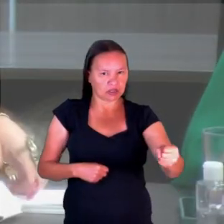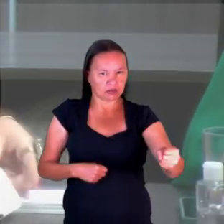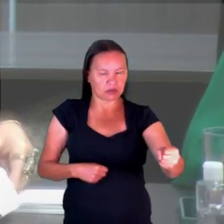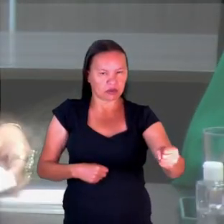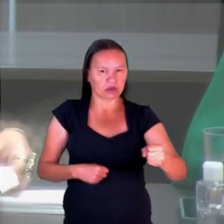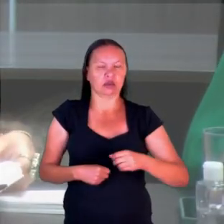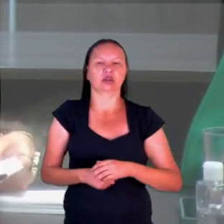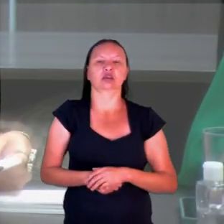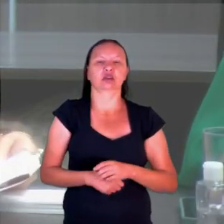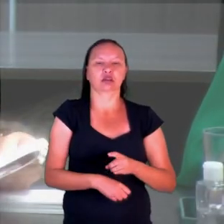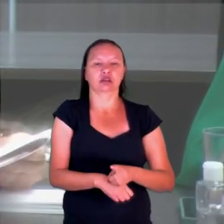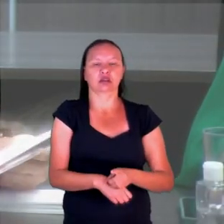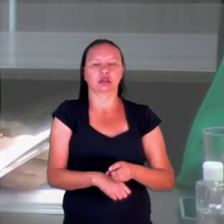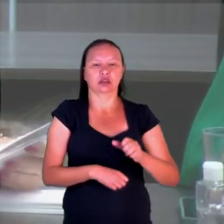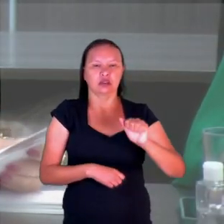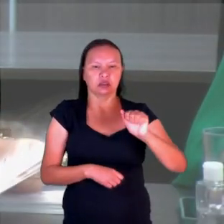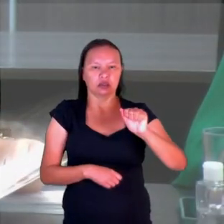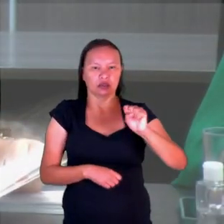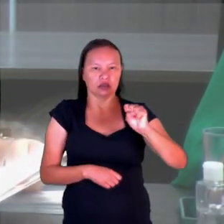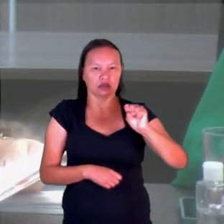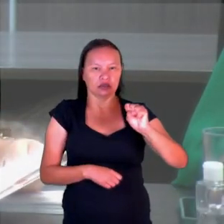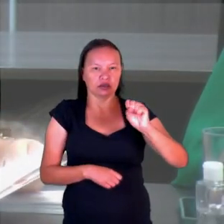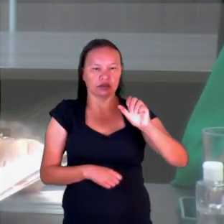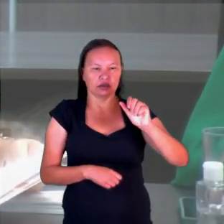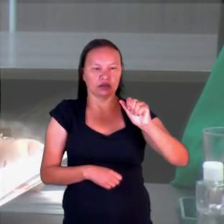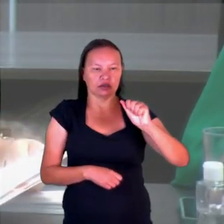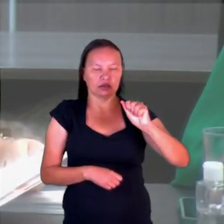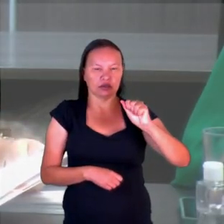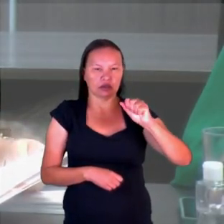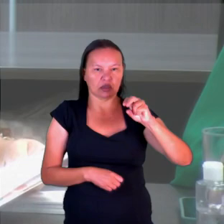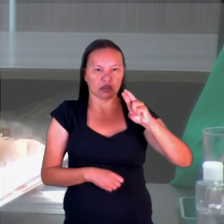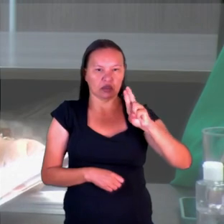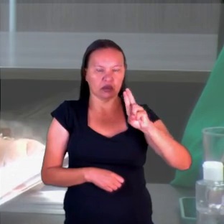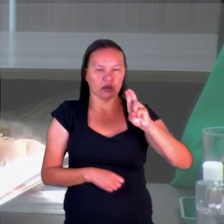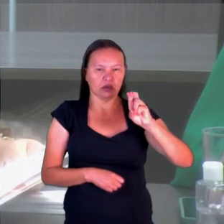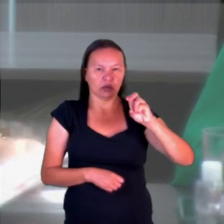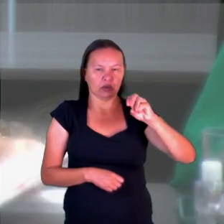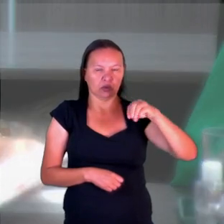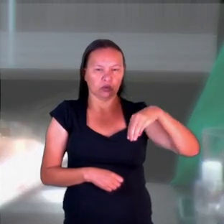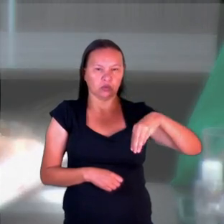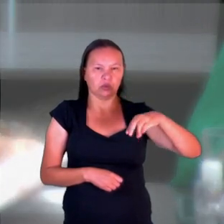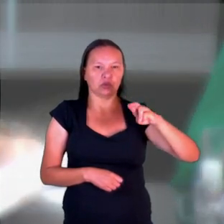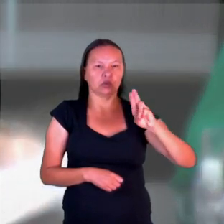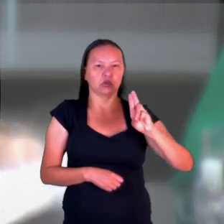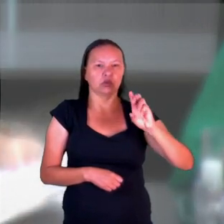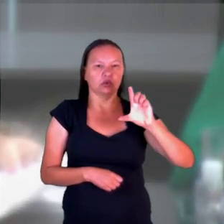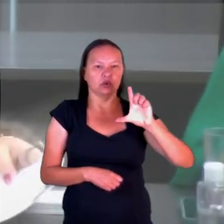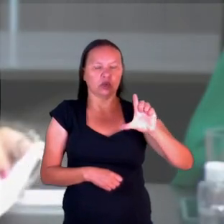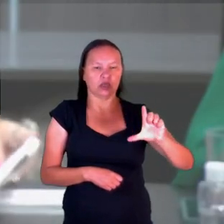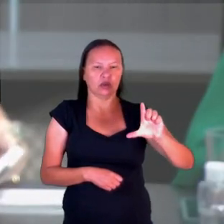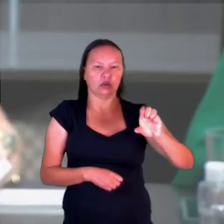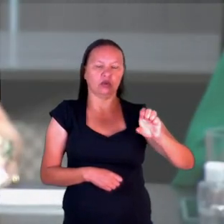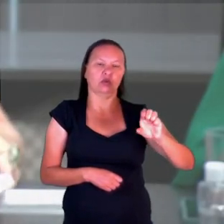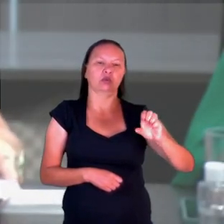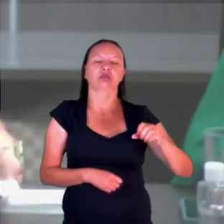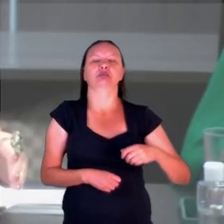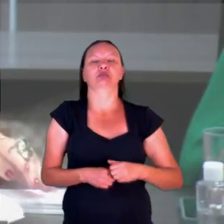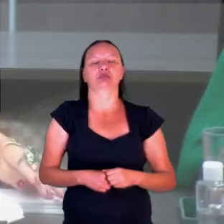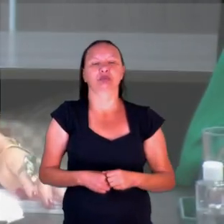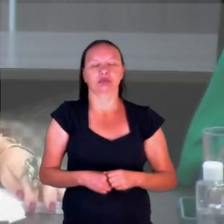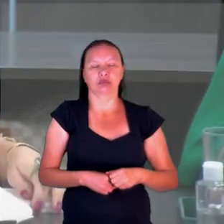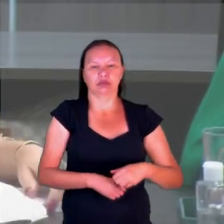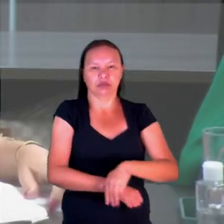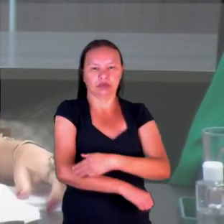ao Samuel Rodrigues representante do movimento de Nacional de população em situação de rua que